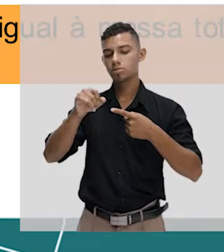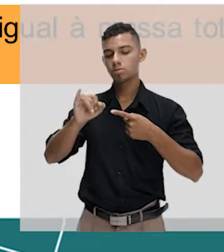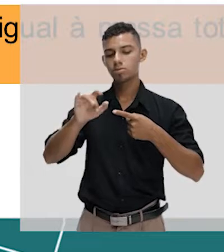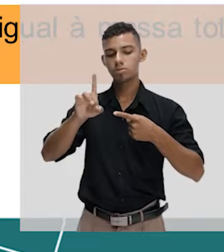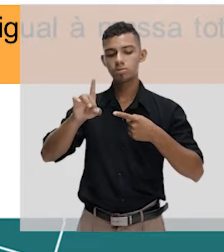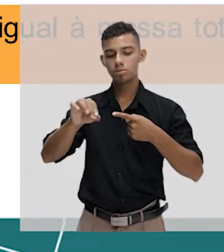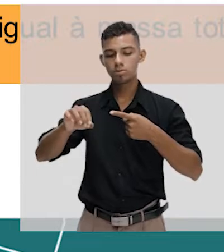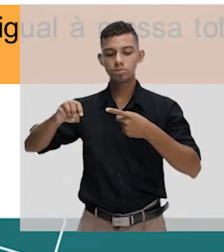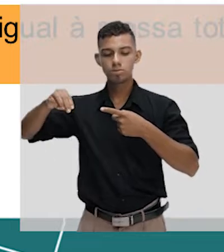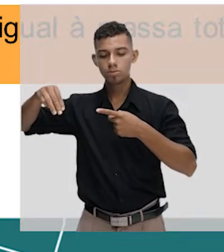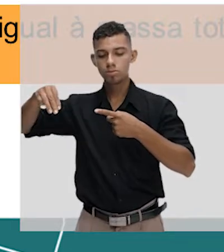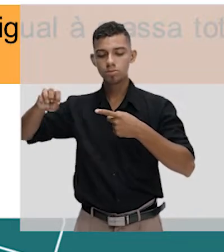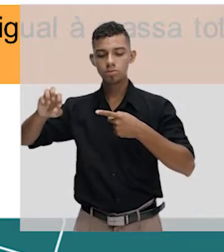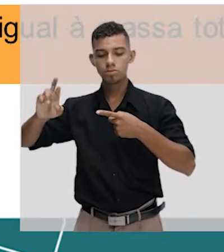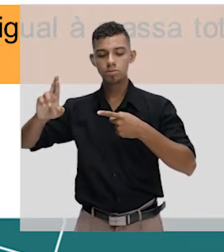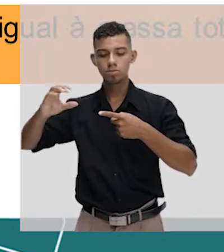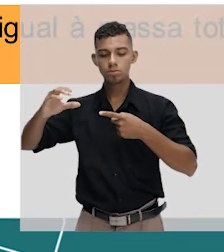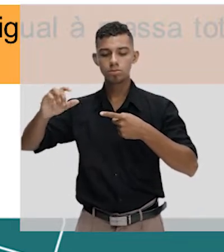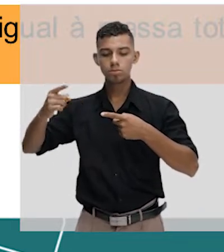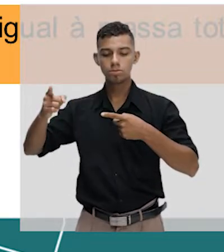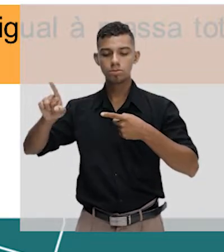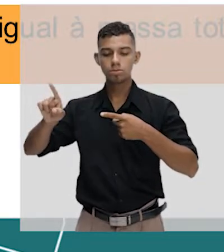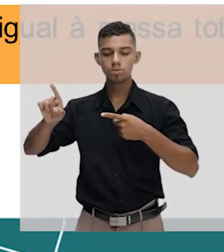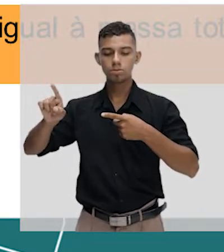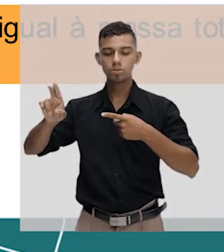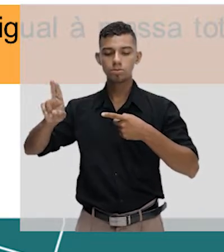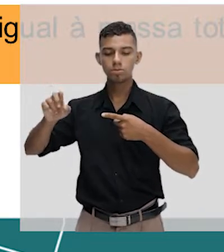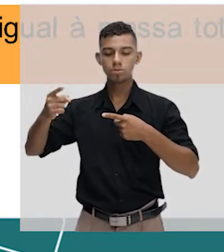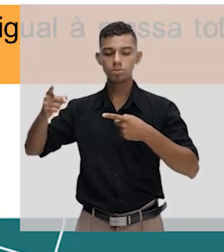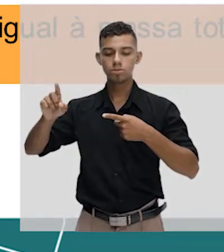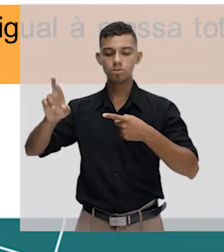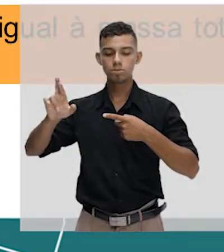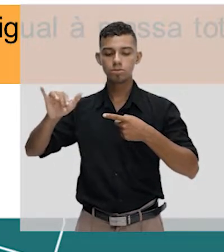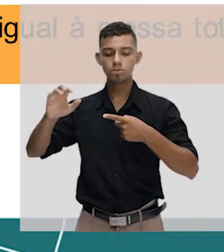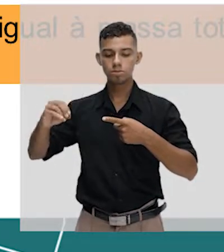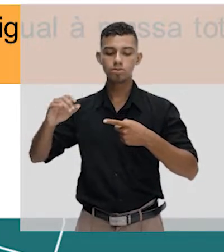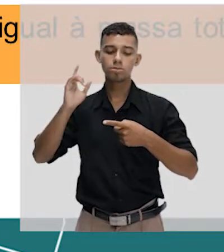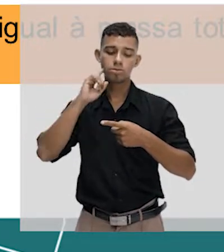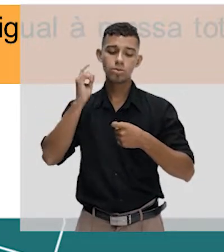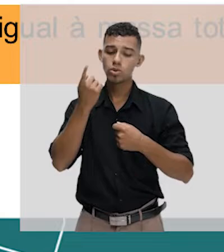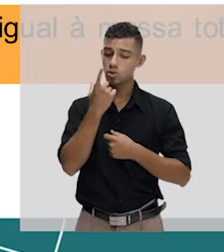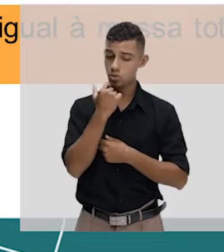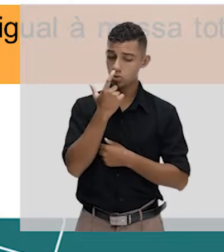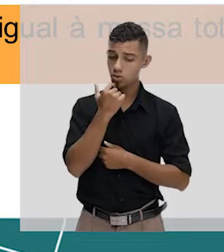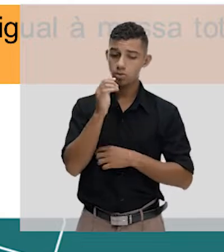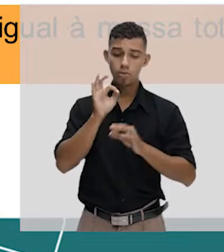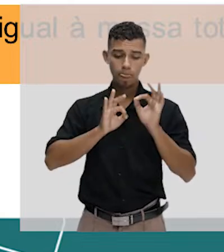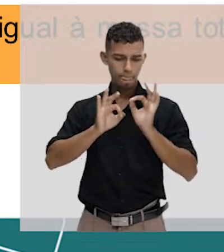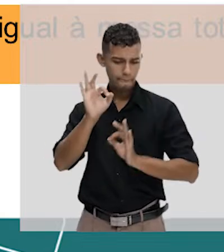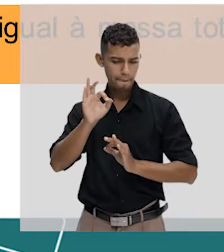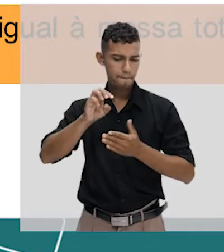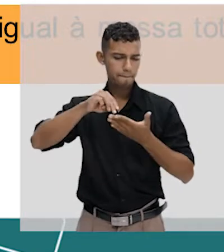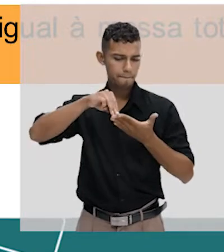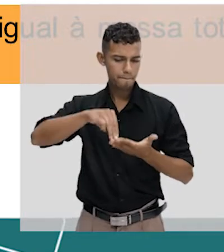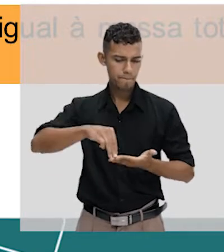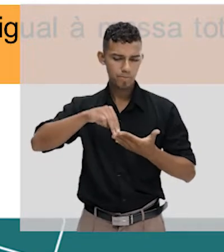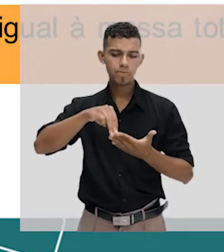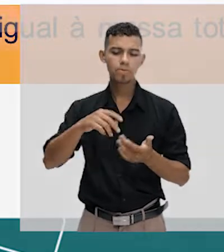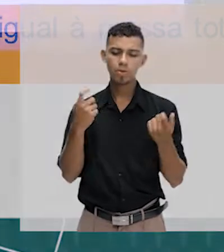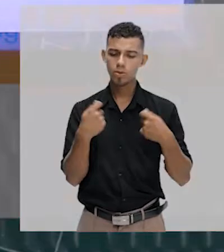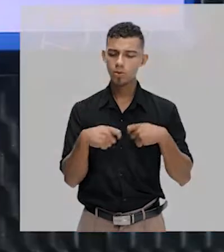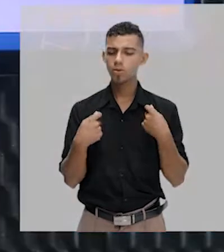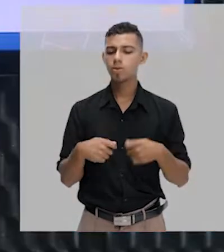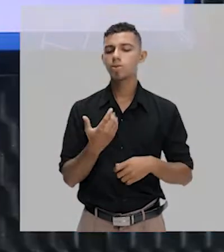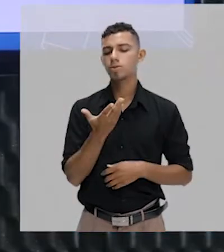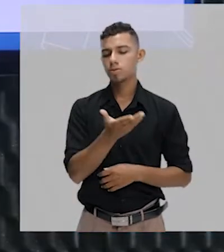substância que apresenta essa cor, né, avermelhada. E aí foi medido a massa. O óxido de mercúrio é o nosso reagente.